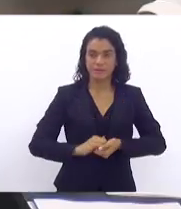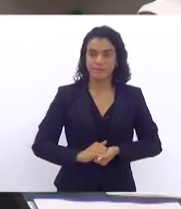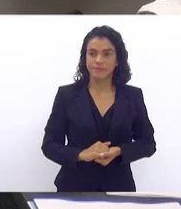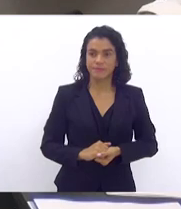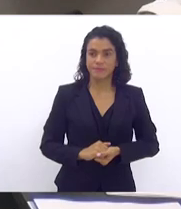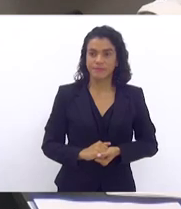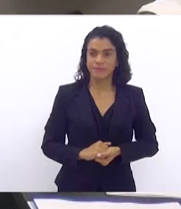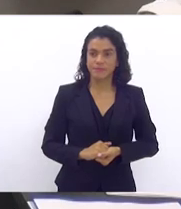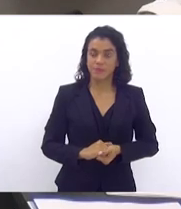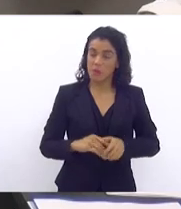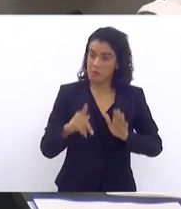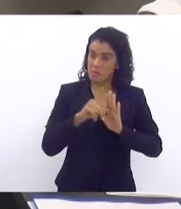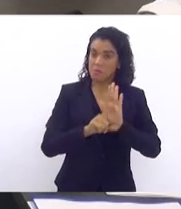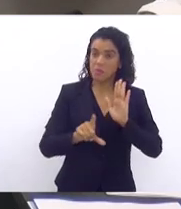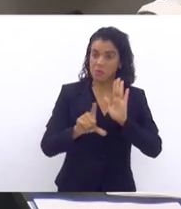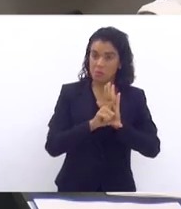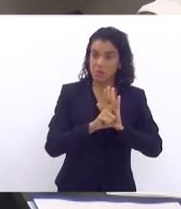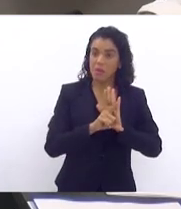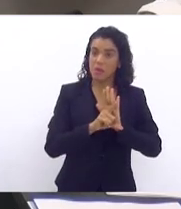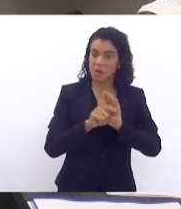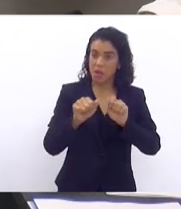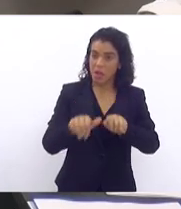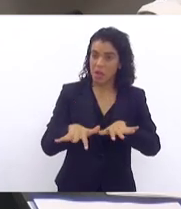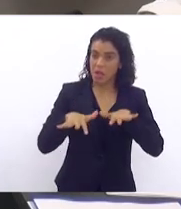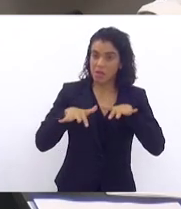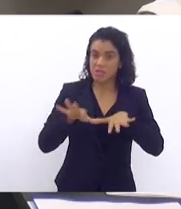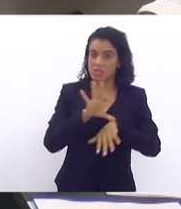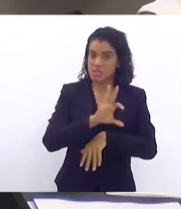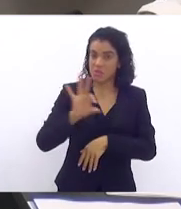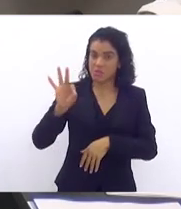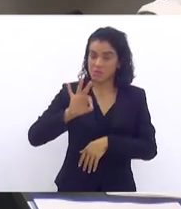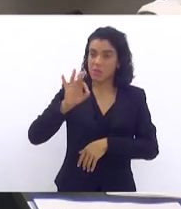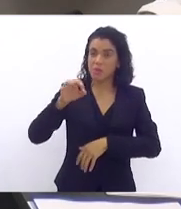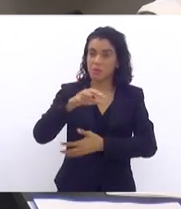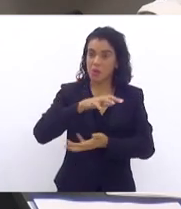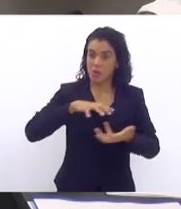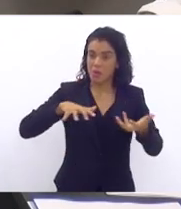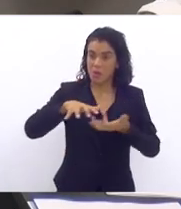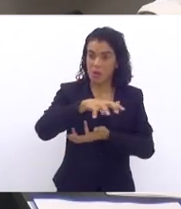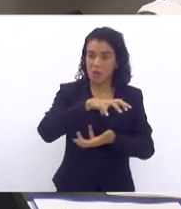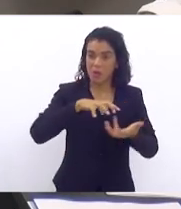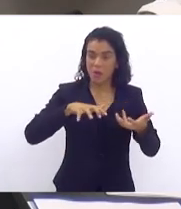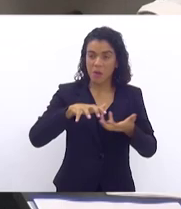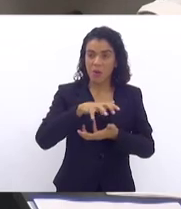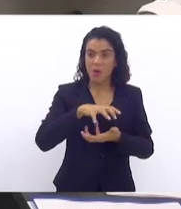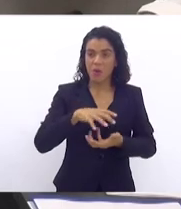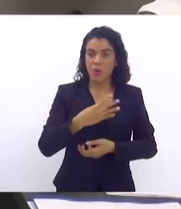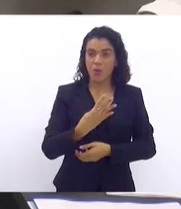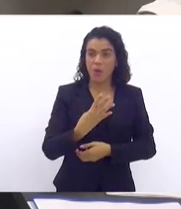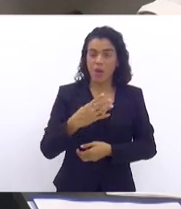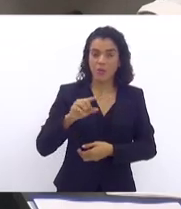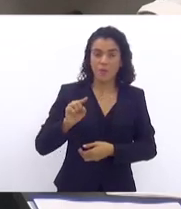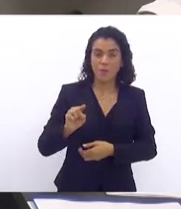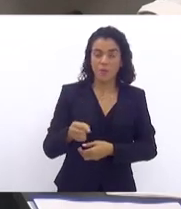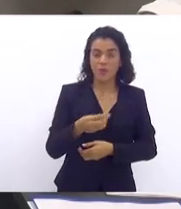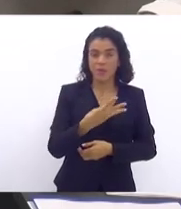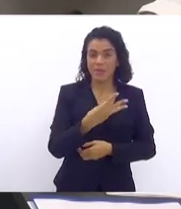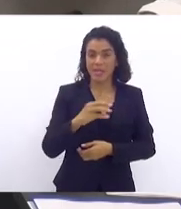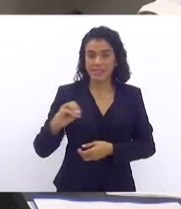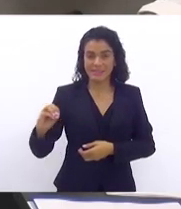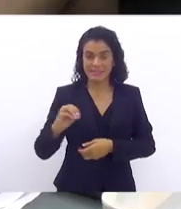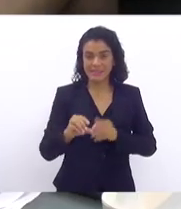emenda. Vai ser um projeto pro plenário absolutamente polêmico. Né? Polêmico e com 4.300